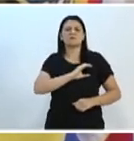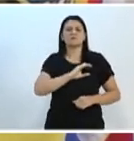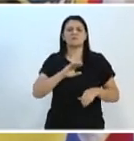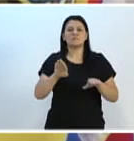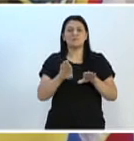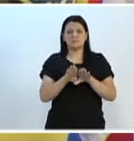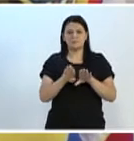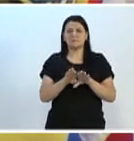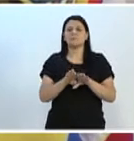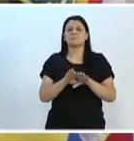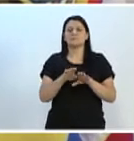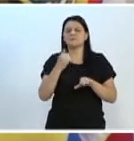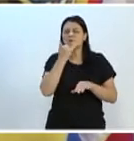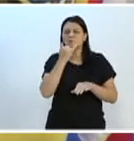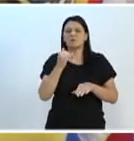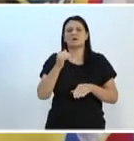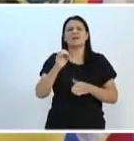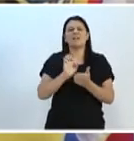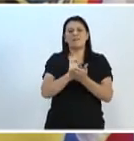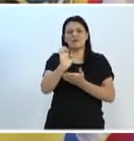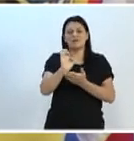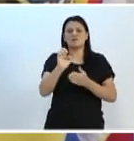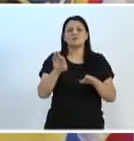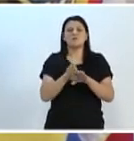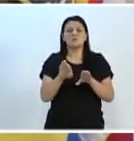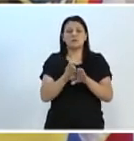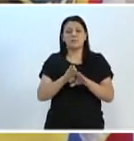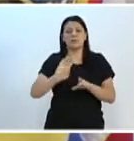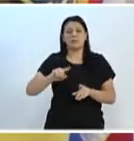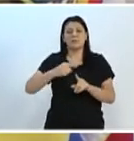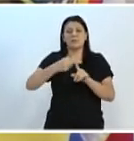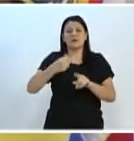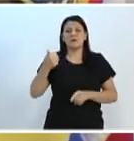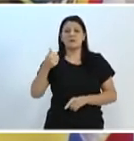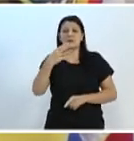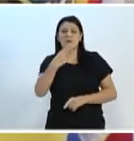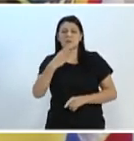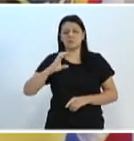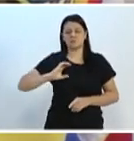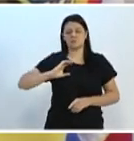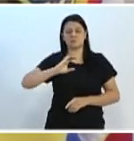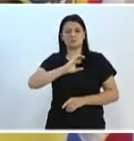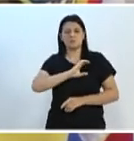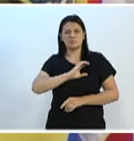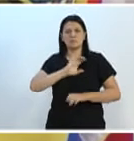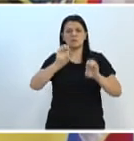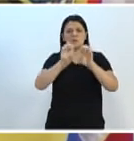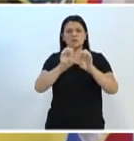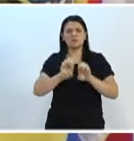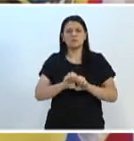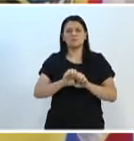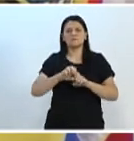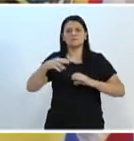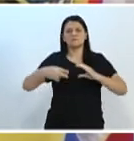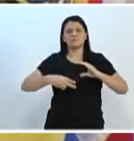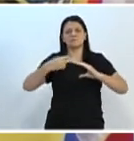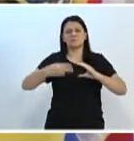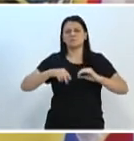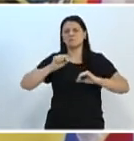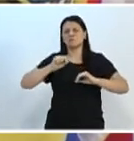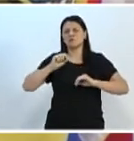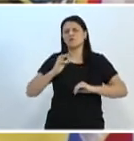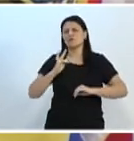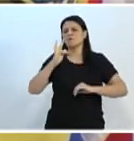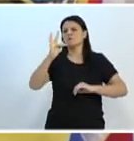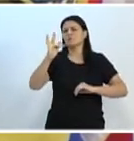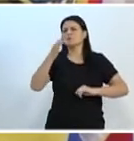cargos comissionados da estrutura administrativa da Câmara de Vereadores. Isso projeta para o futuro uma economia